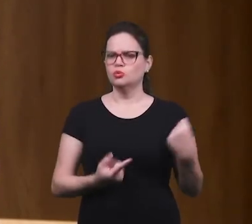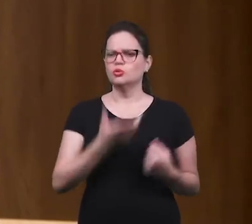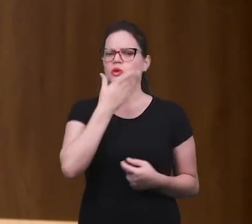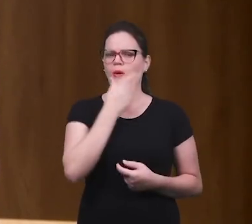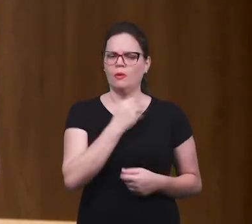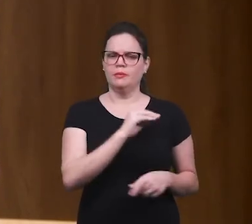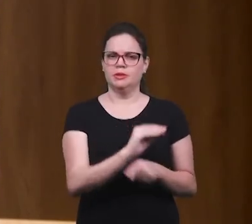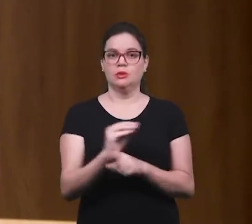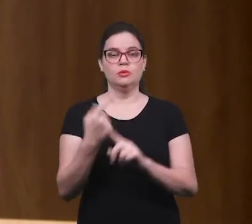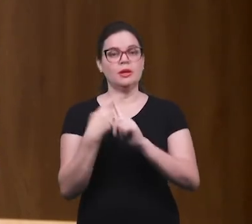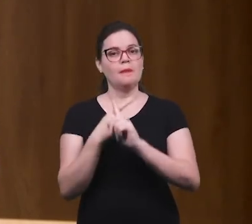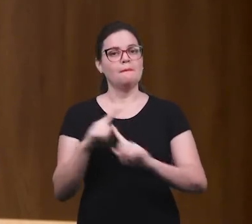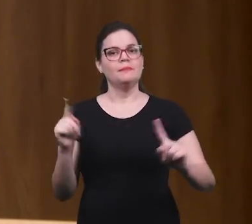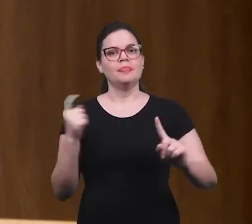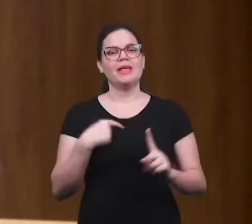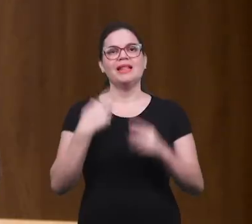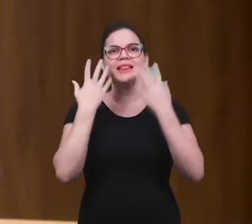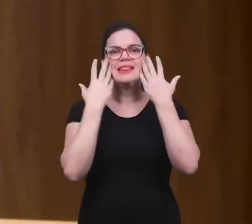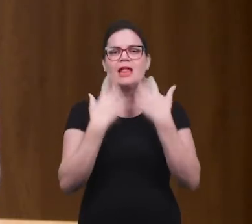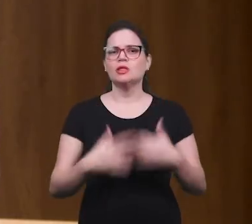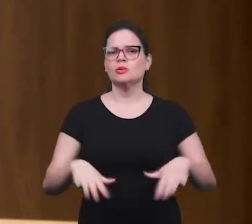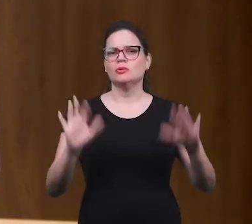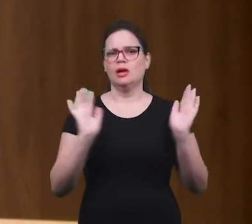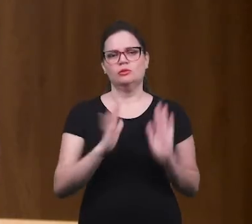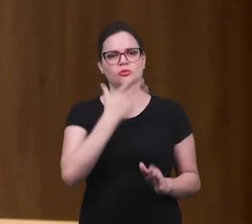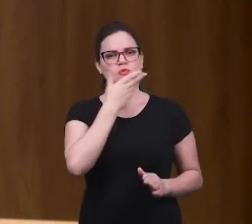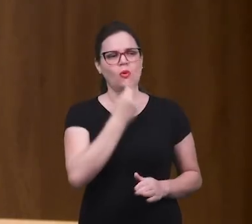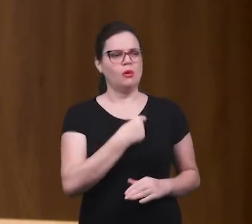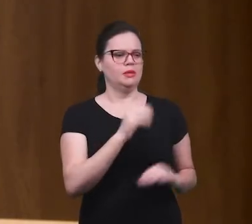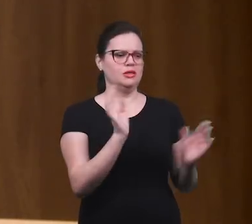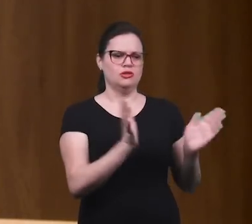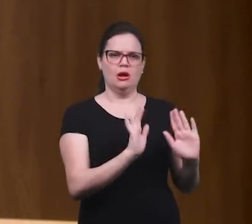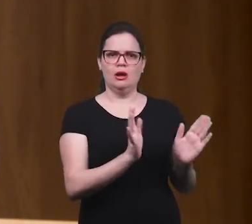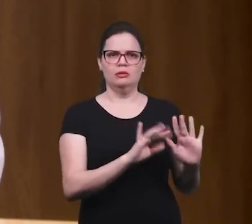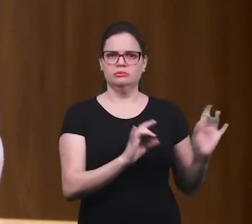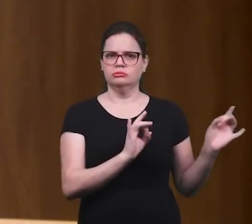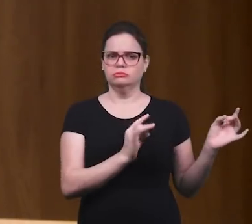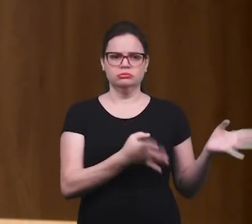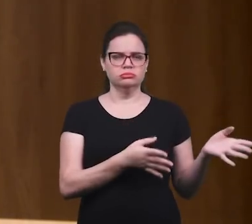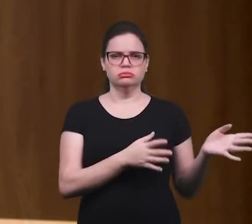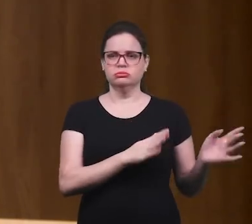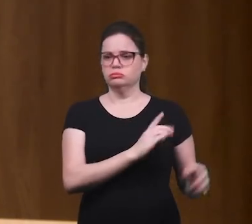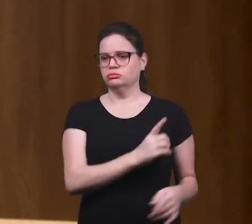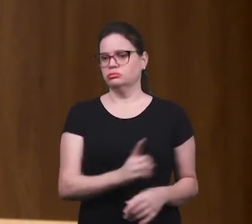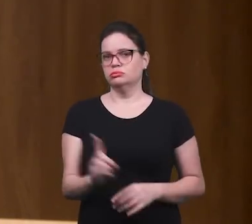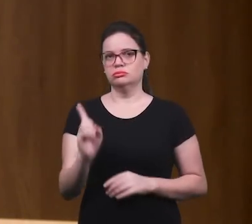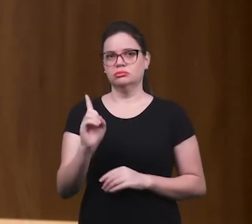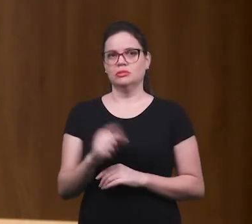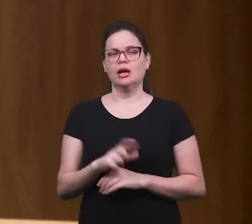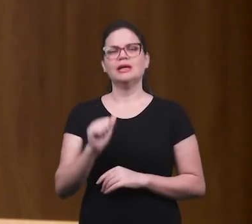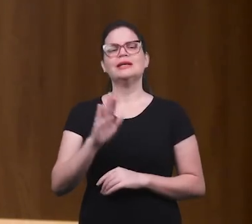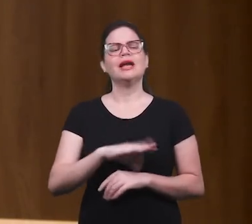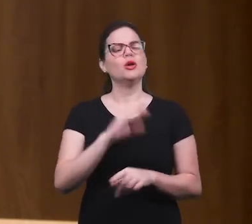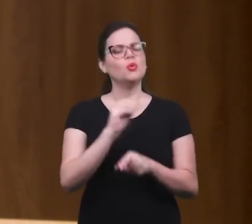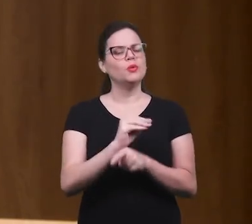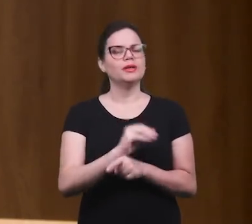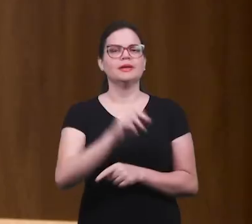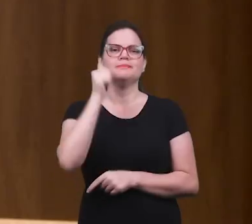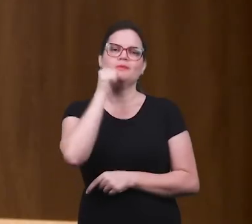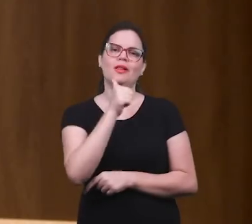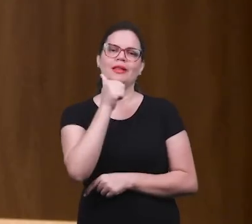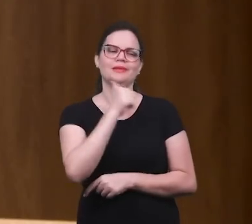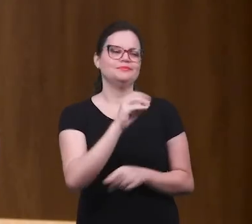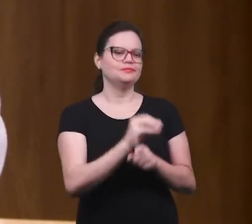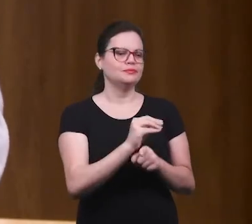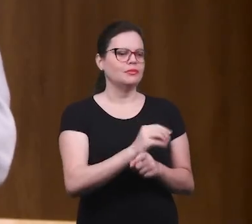do homem. Sim. Ele deixa mesmo, como o texto diz. Geralmente no final da vida, é as filhas que cuidam, que vai lá, papai, mamãe,